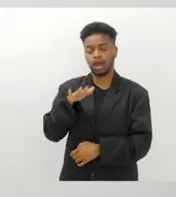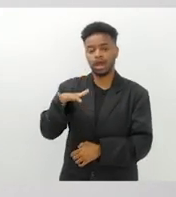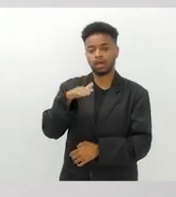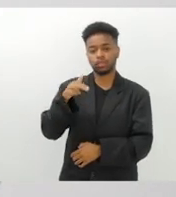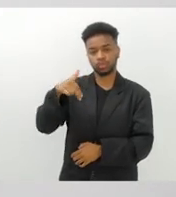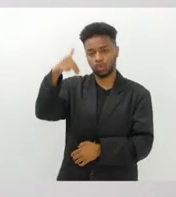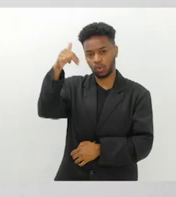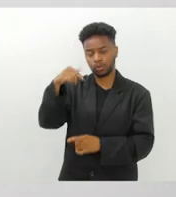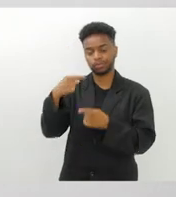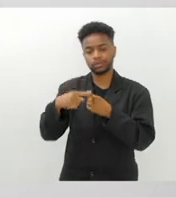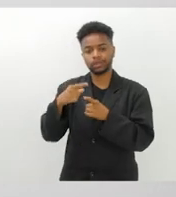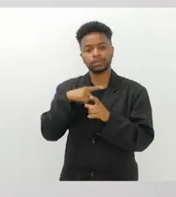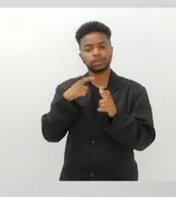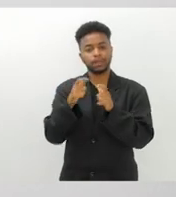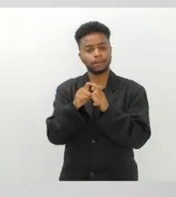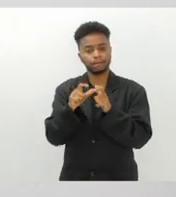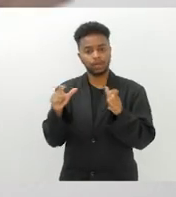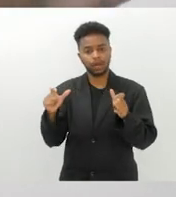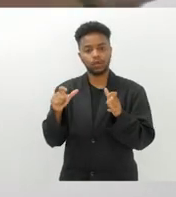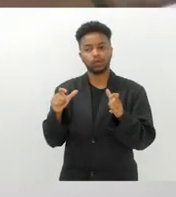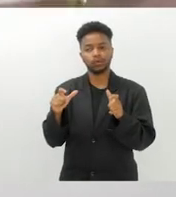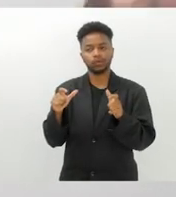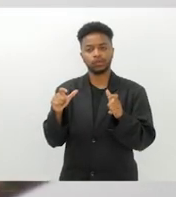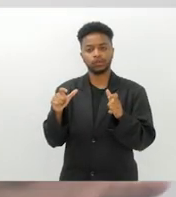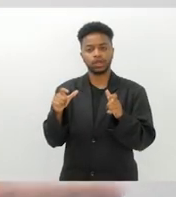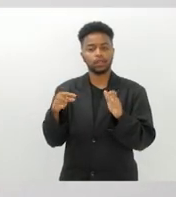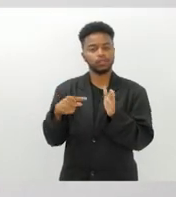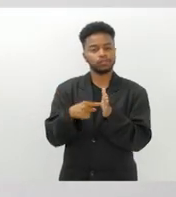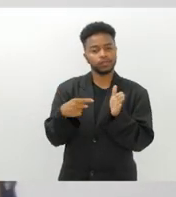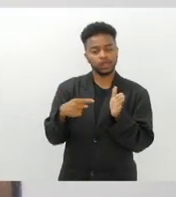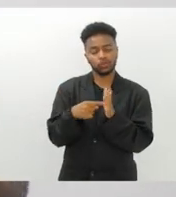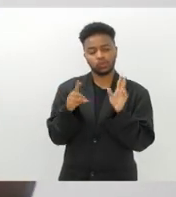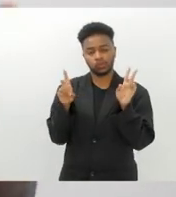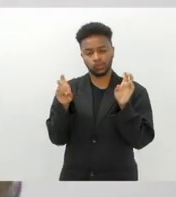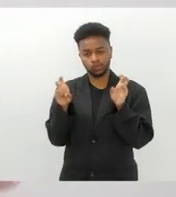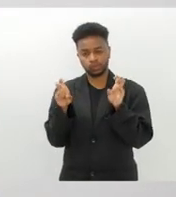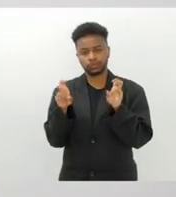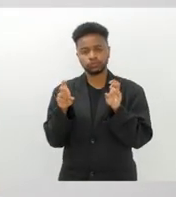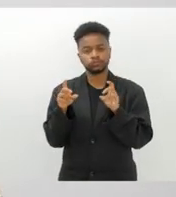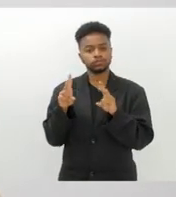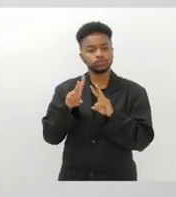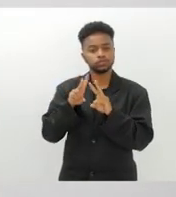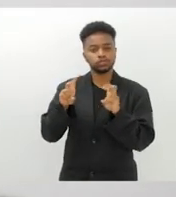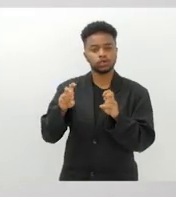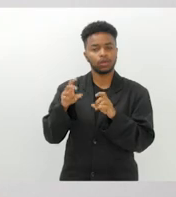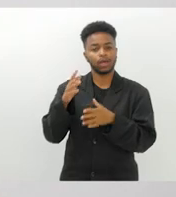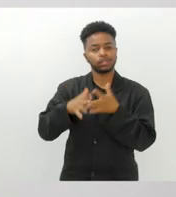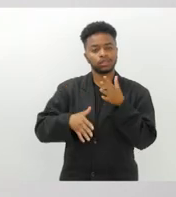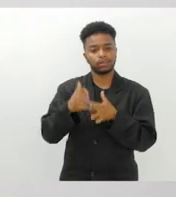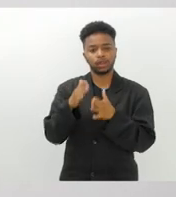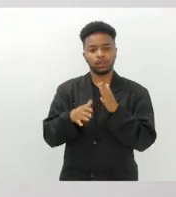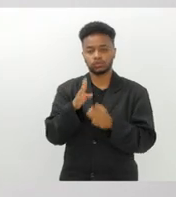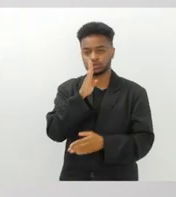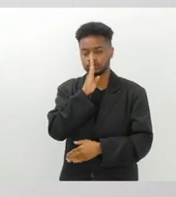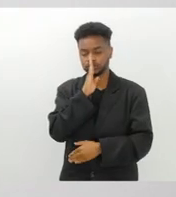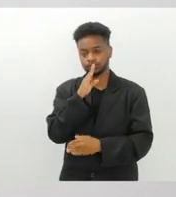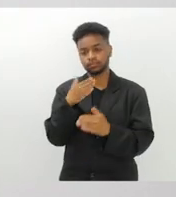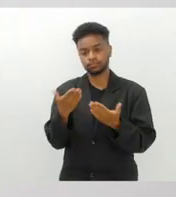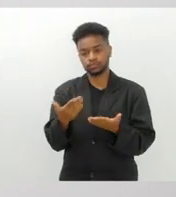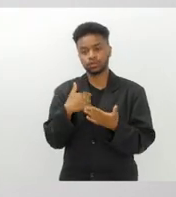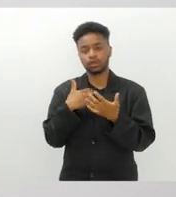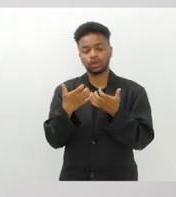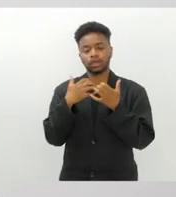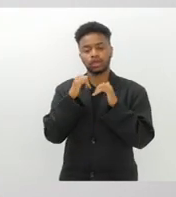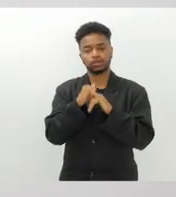tem uma maior incidência de supostas denúncias de perturbação do silêncio. Então, Gostaria só de pontuar